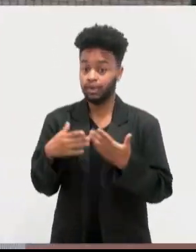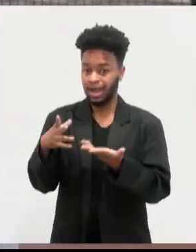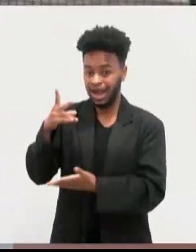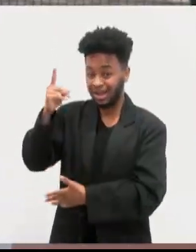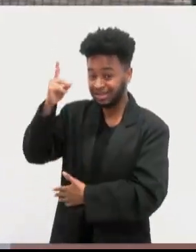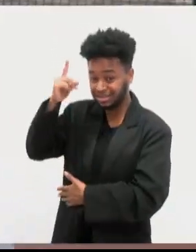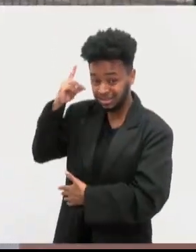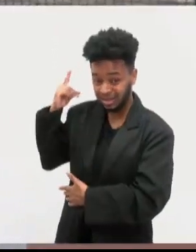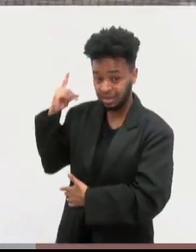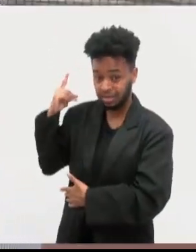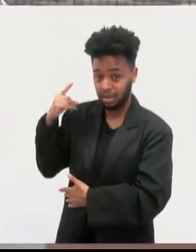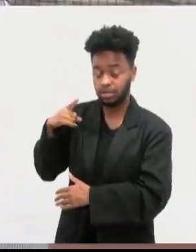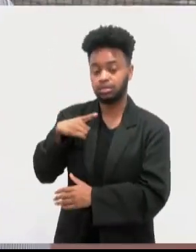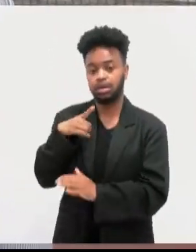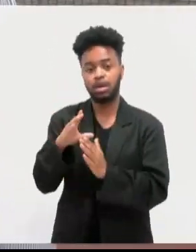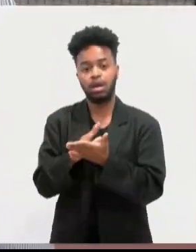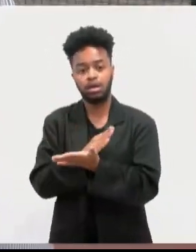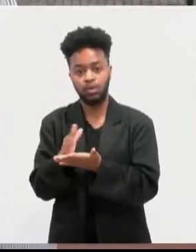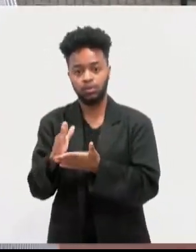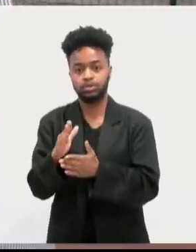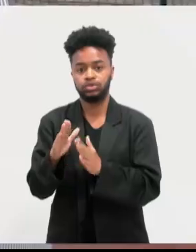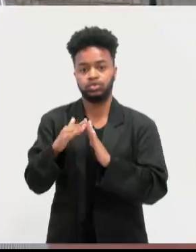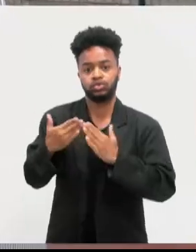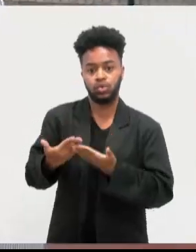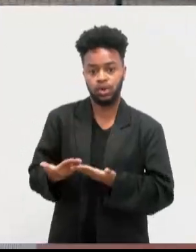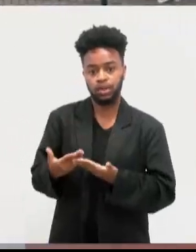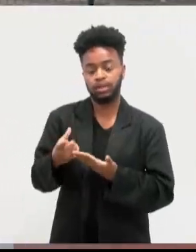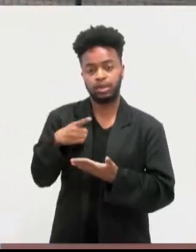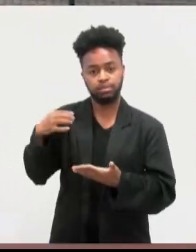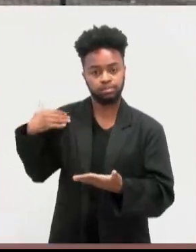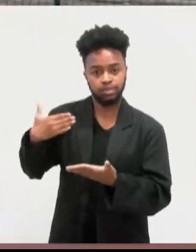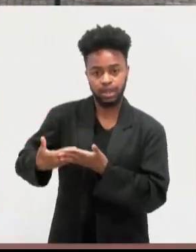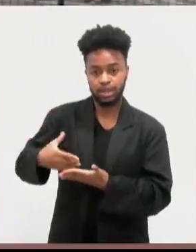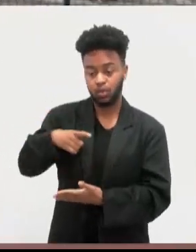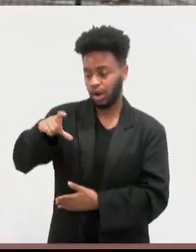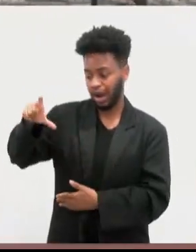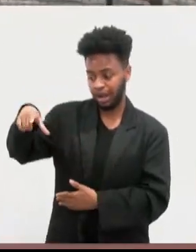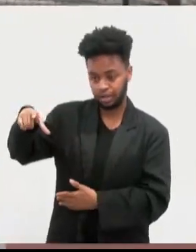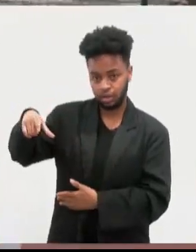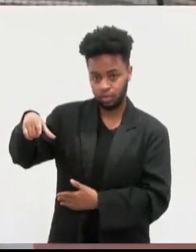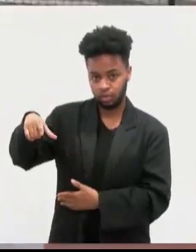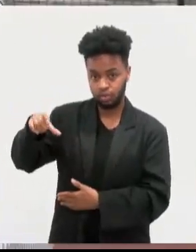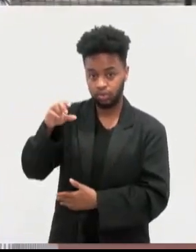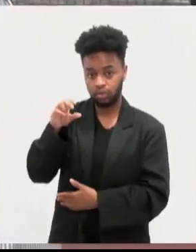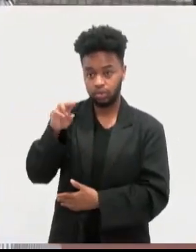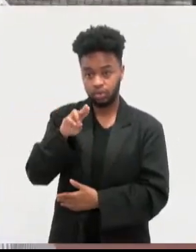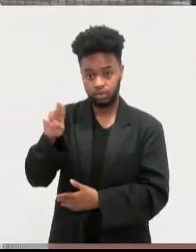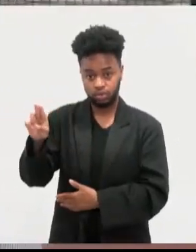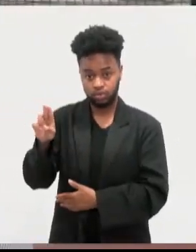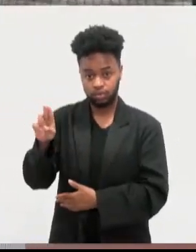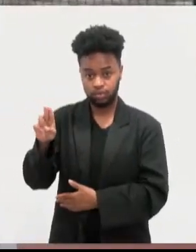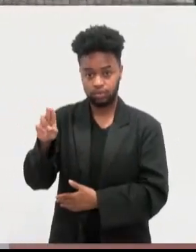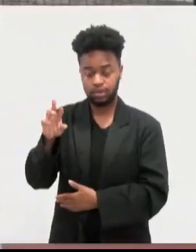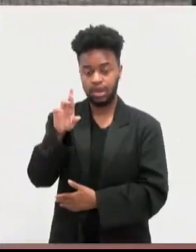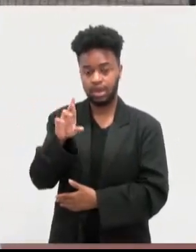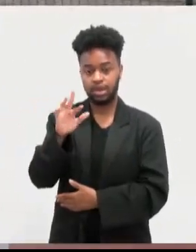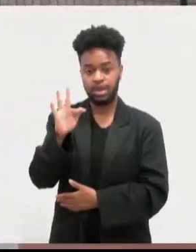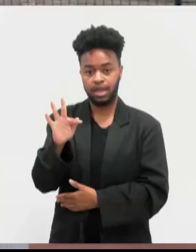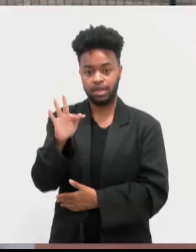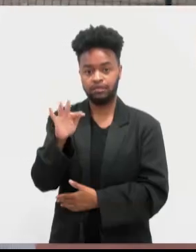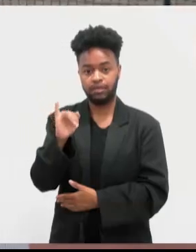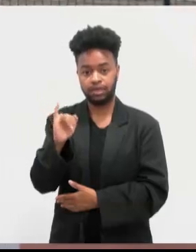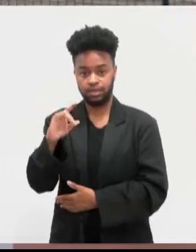antigamente, algumas instituições de ensino usam hoje também, tinha um cartãozinho que chamava por reconhecimento por RFID, que quando